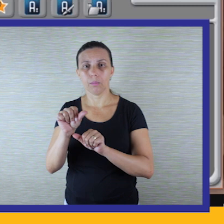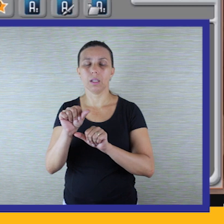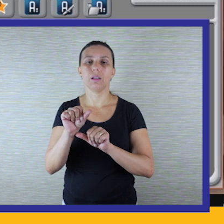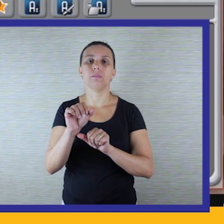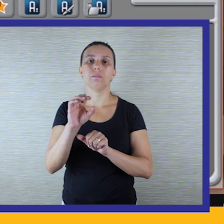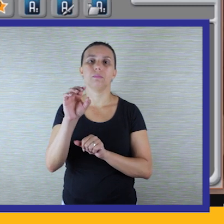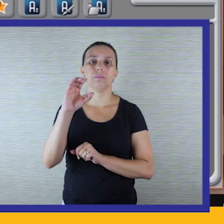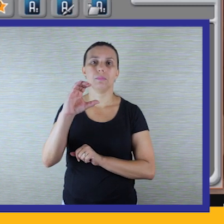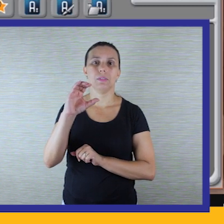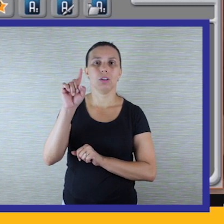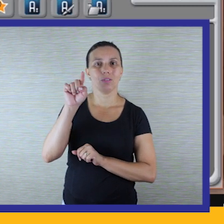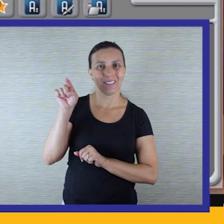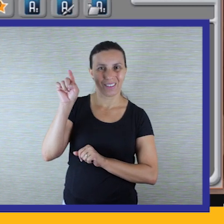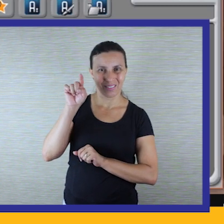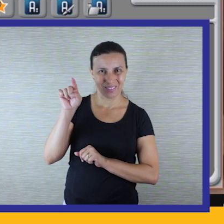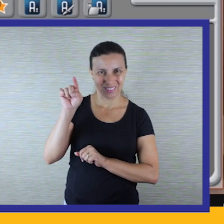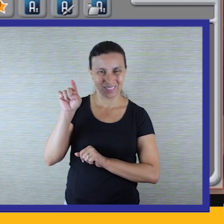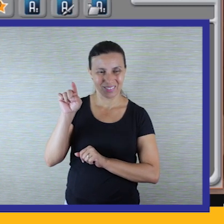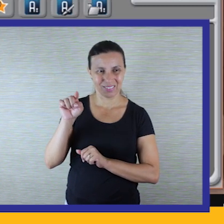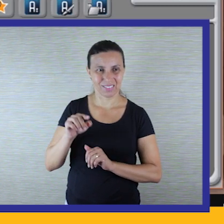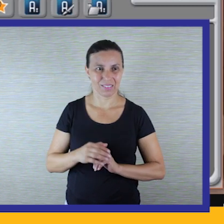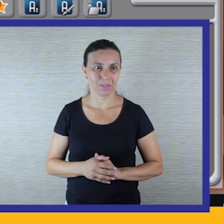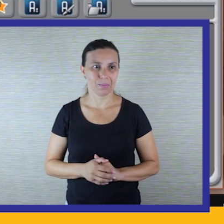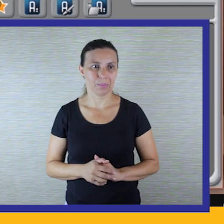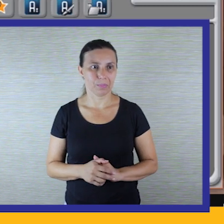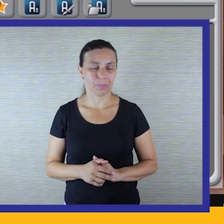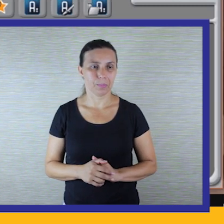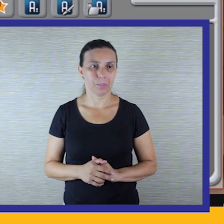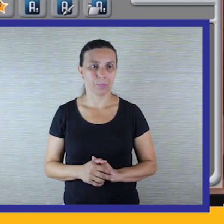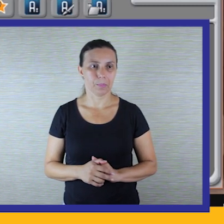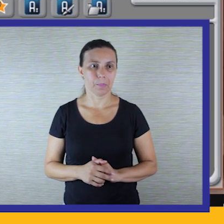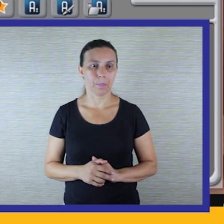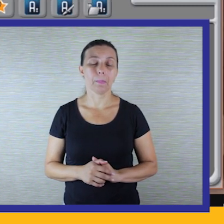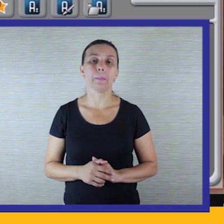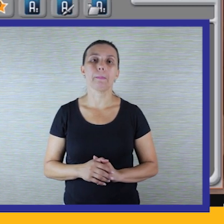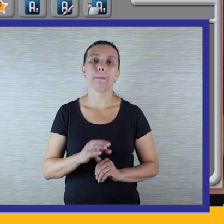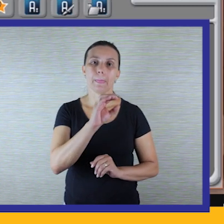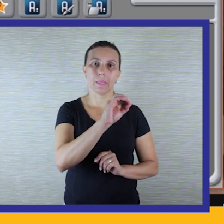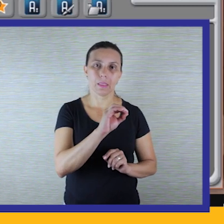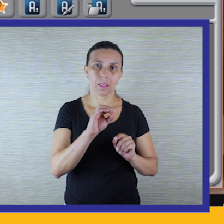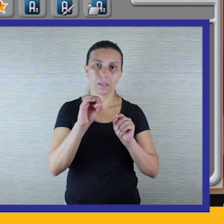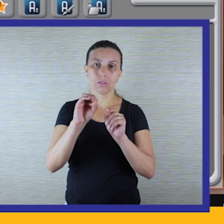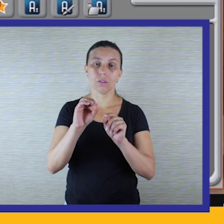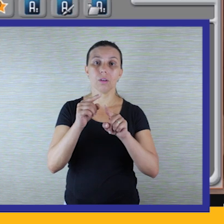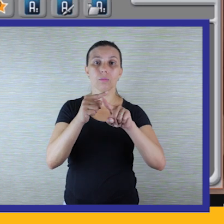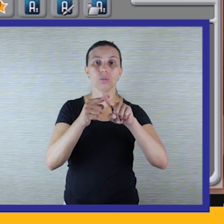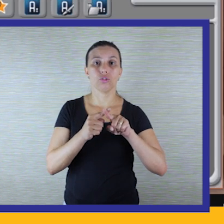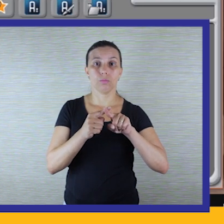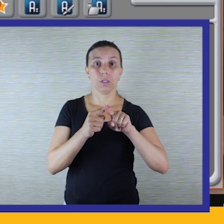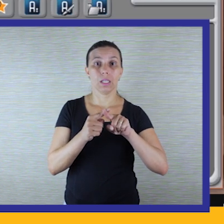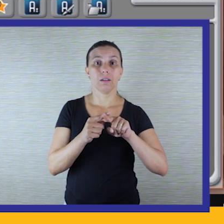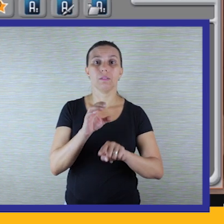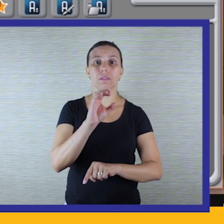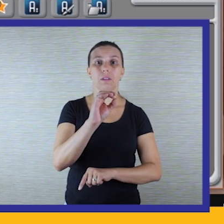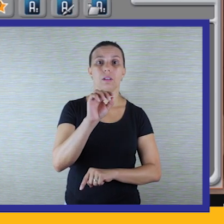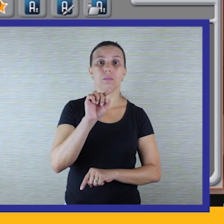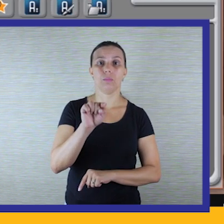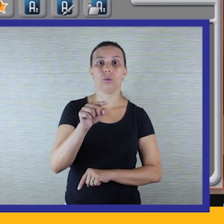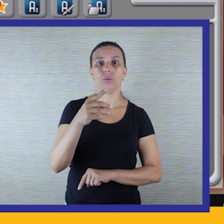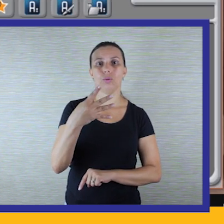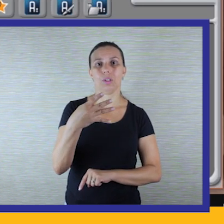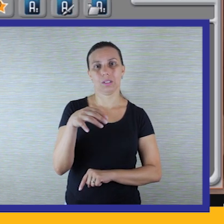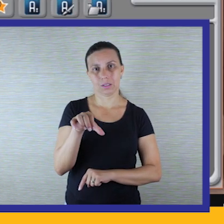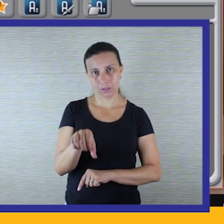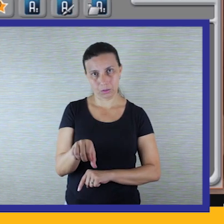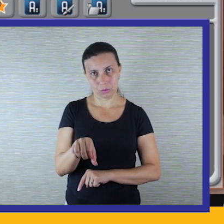multiplicação. Encaixamos o valor do sensor e o multiplicamos por 0,49. Feito isso,